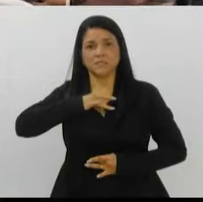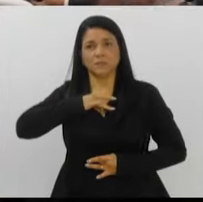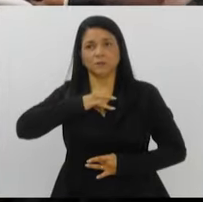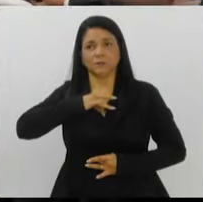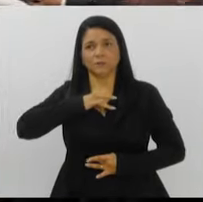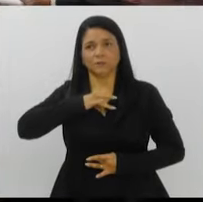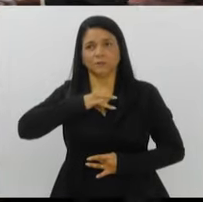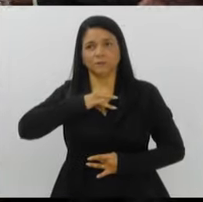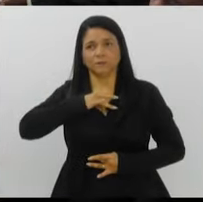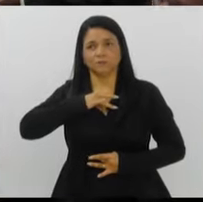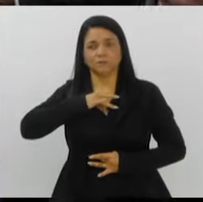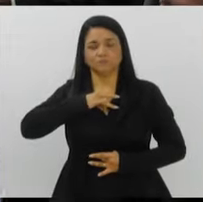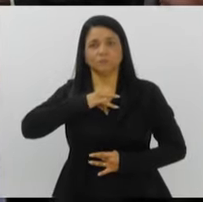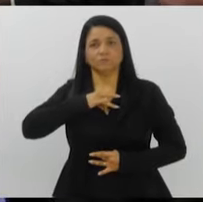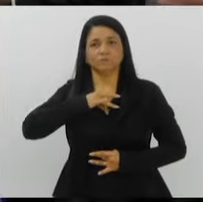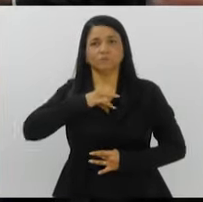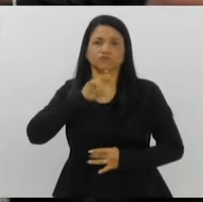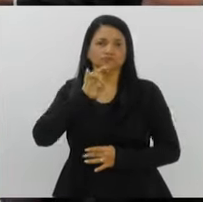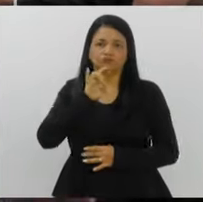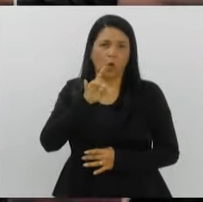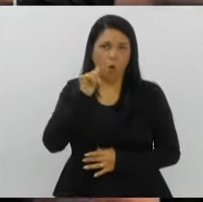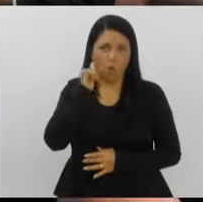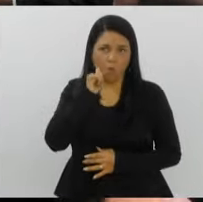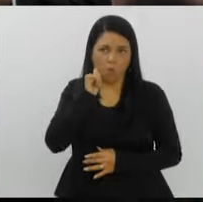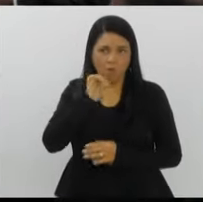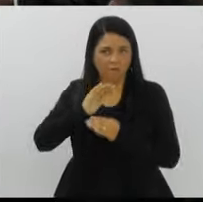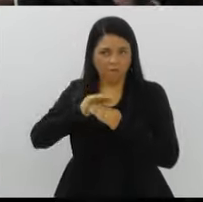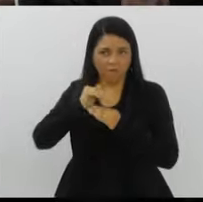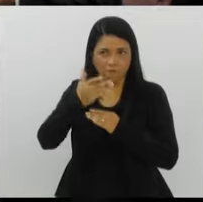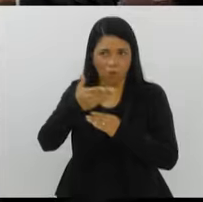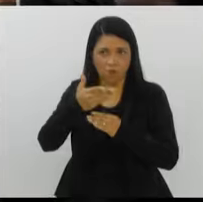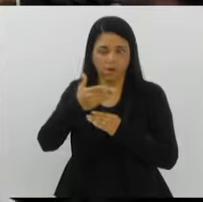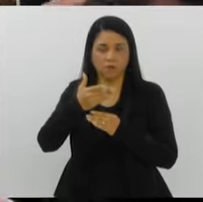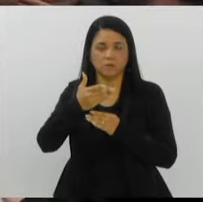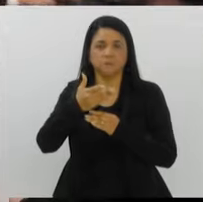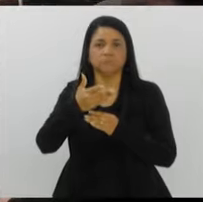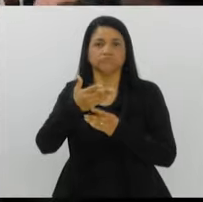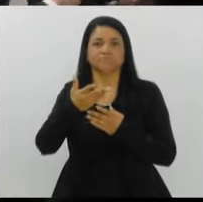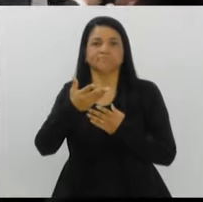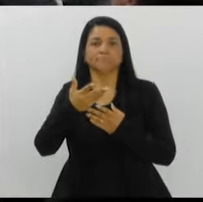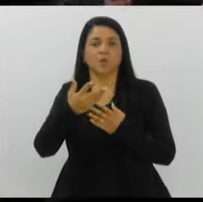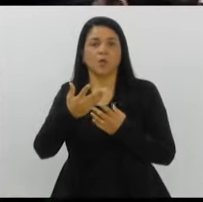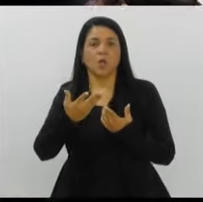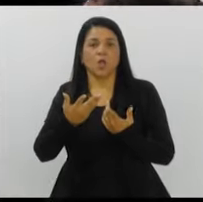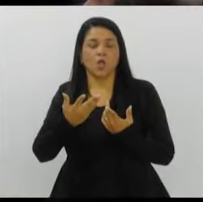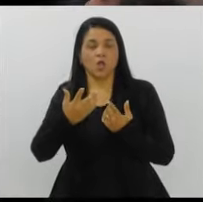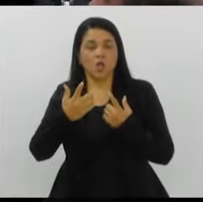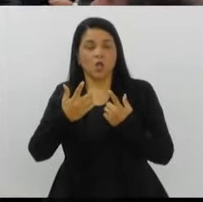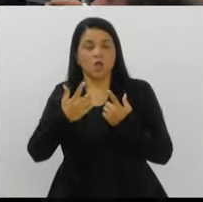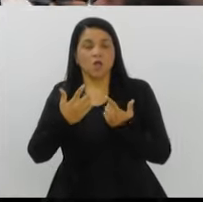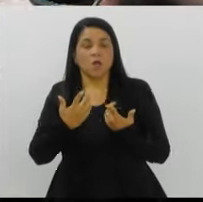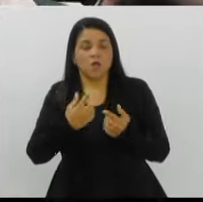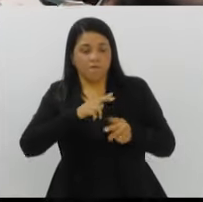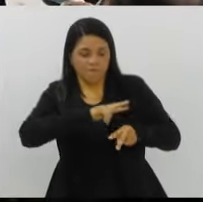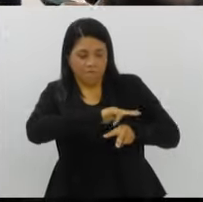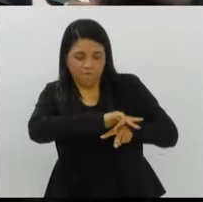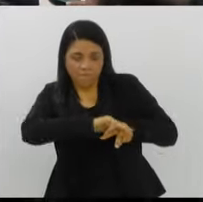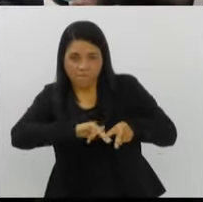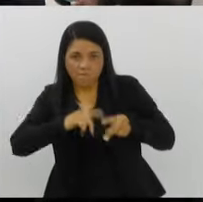só para as mulheres que estão lá fora e que se batem contra a violência de gênero, quanto para